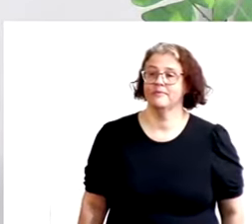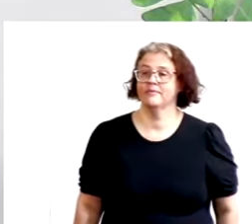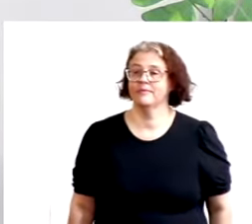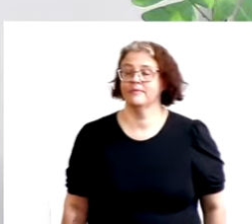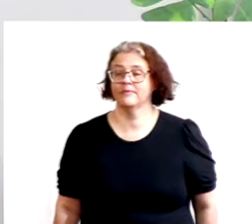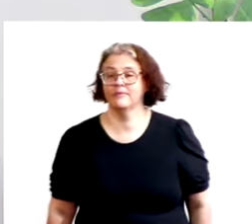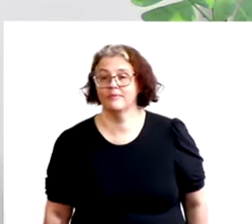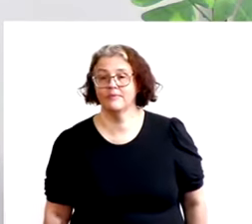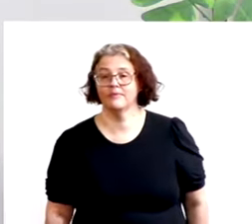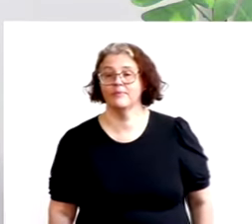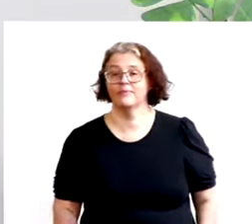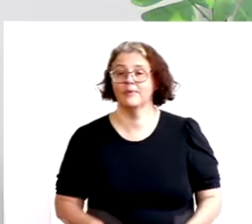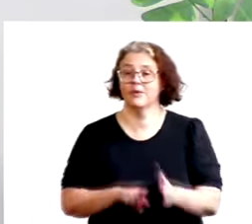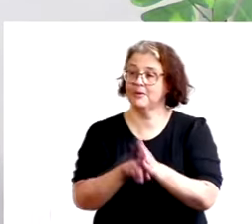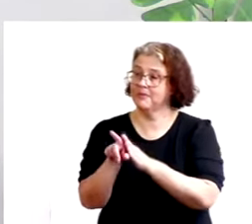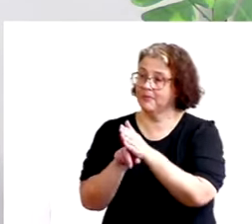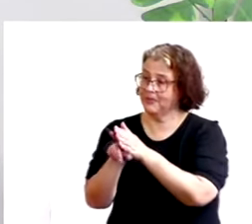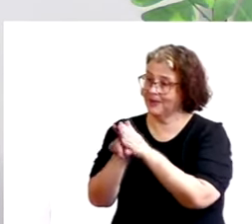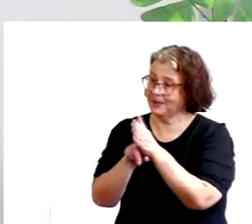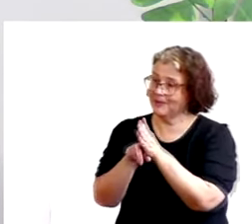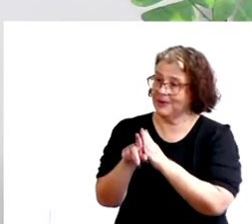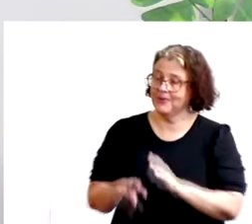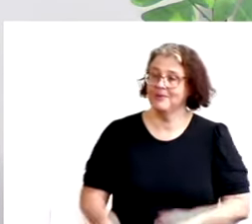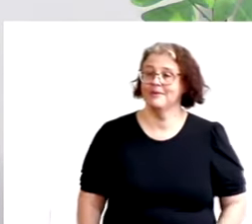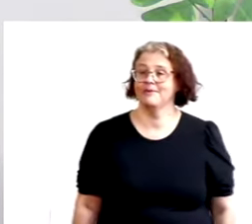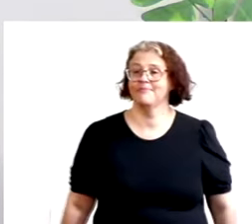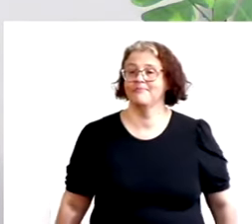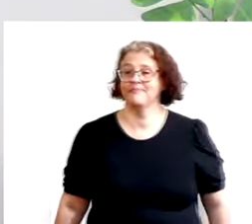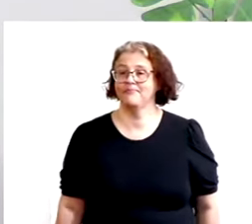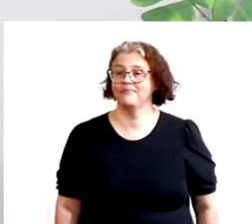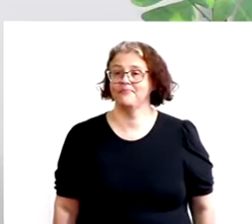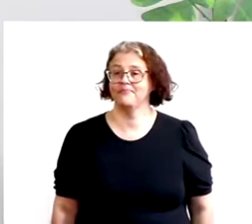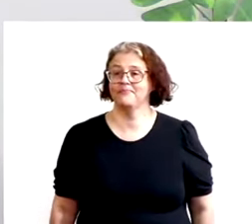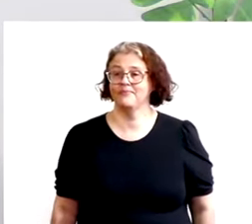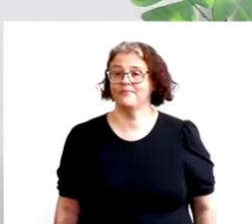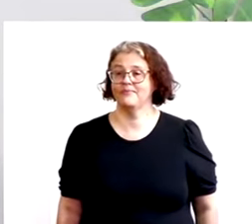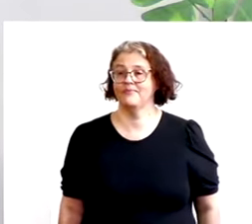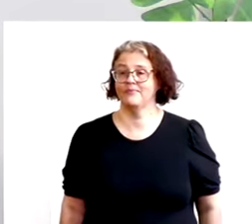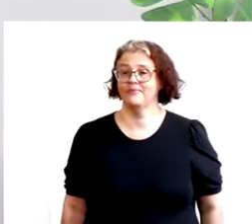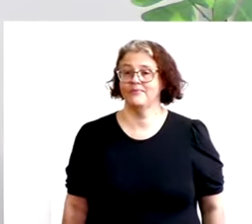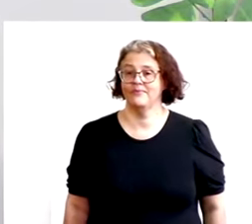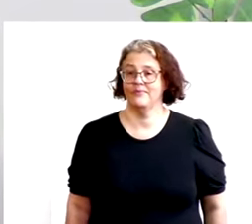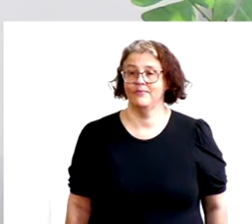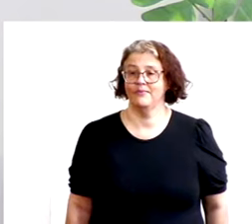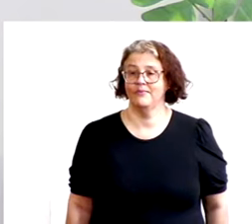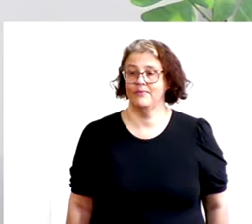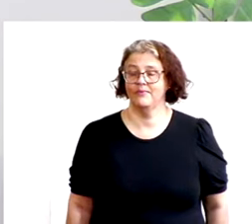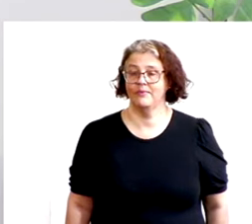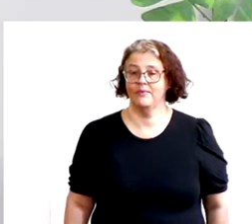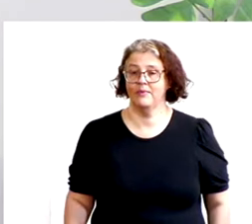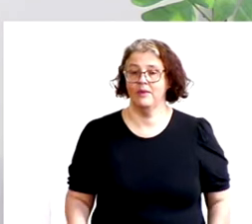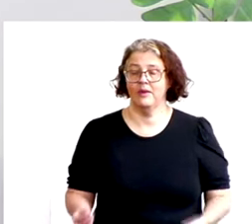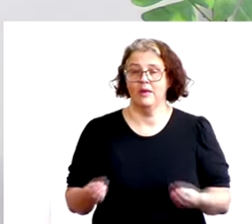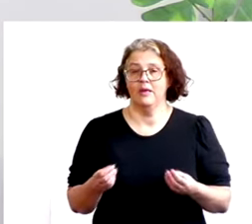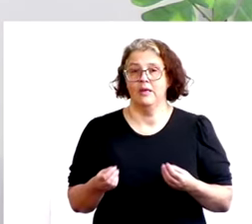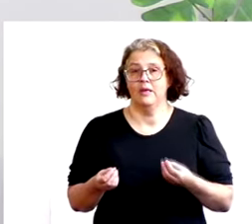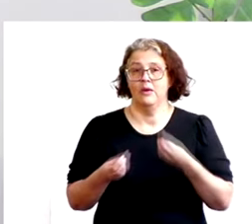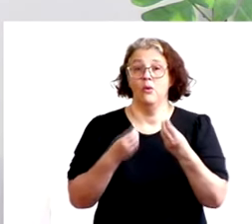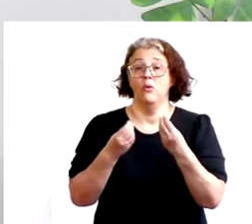gostaria de fazer algumas perguntas aos irmãos para onde você corre quando